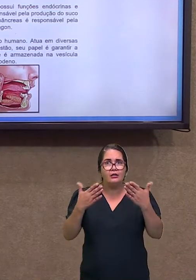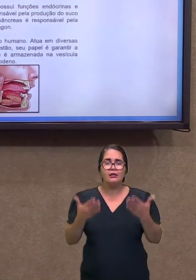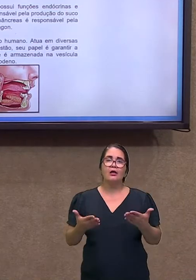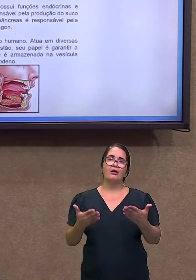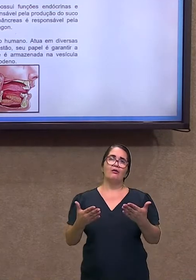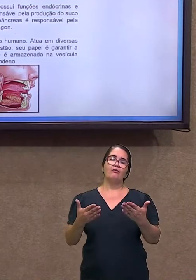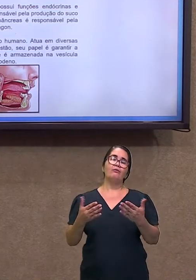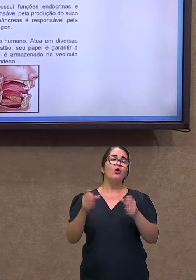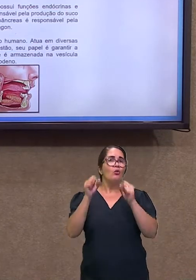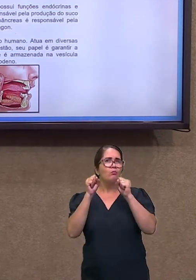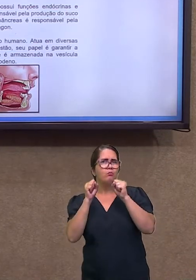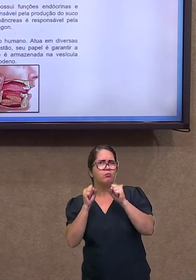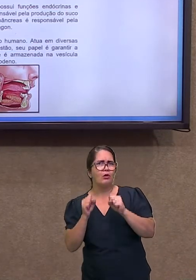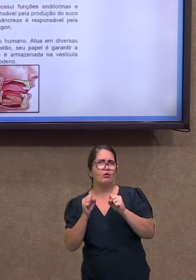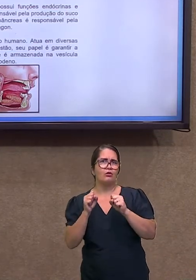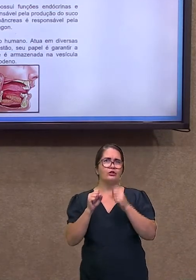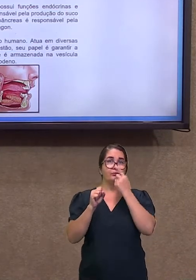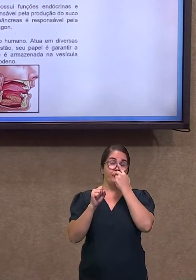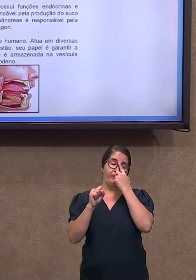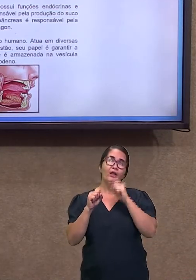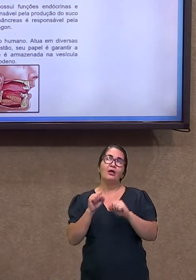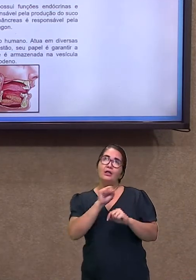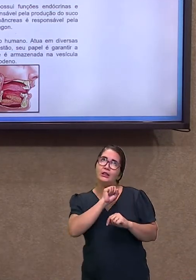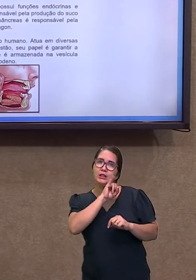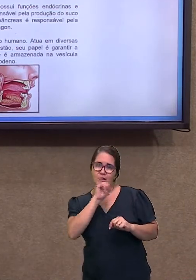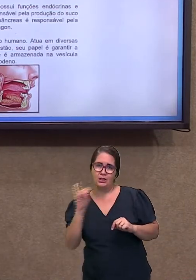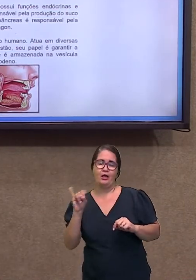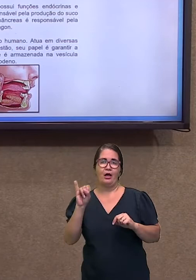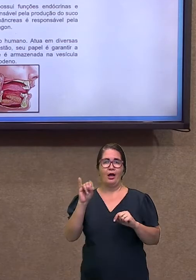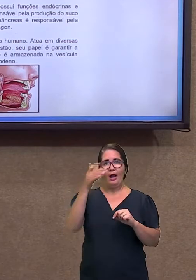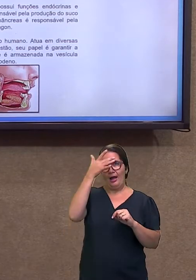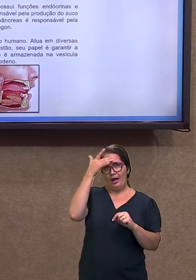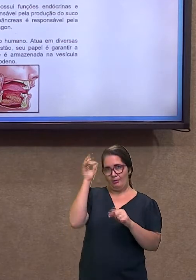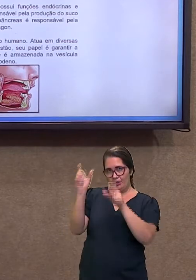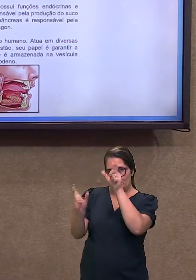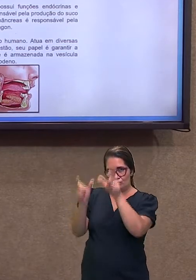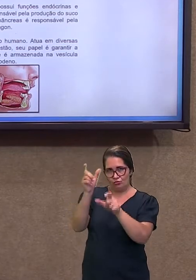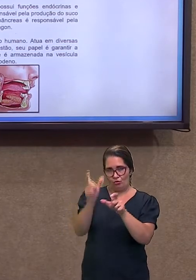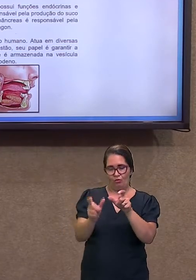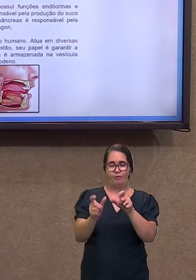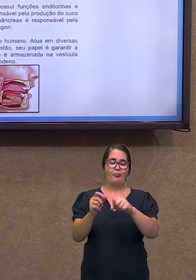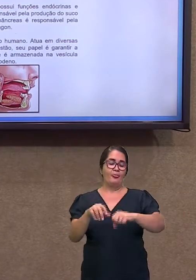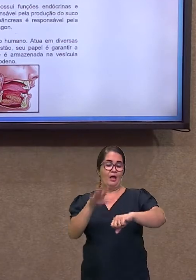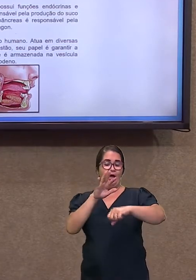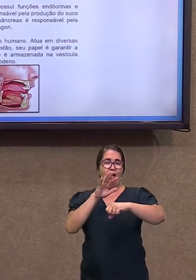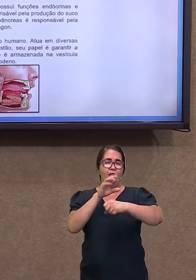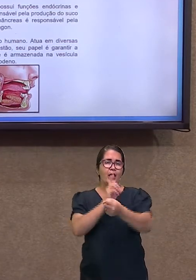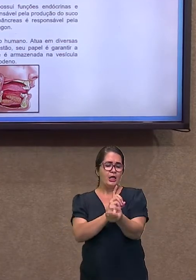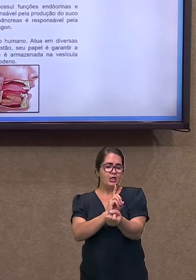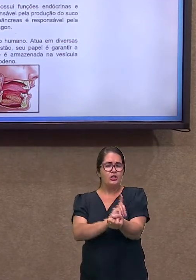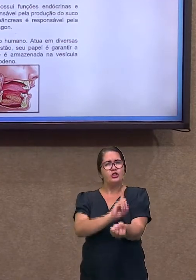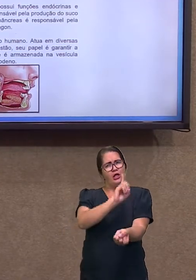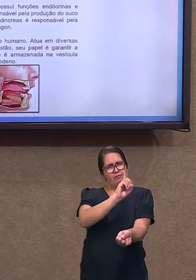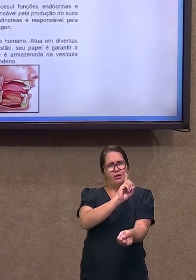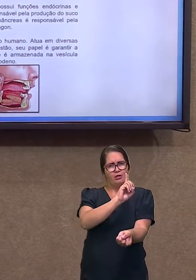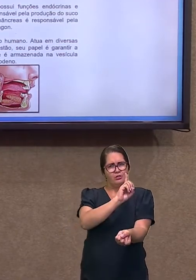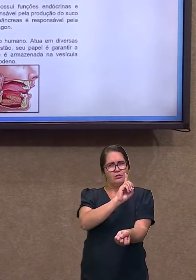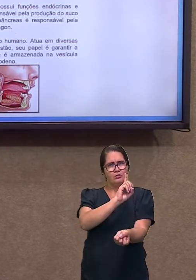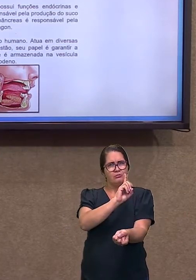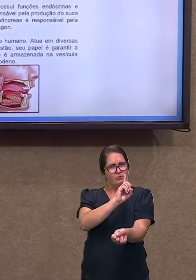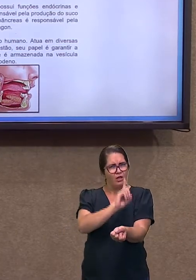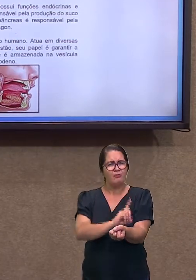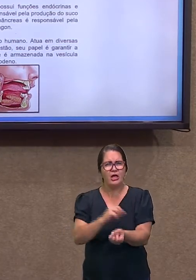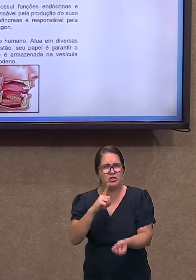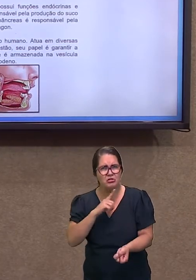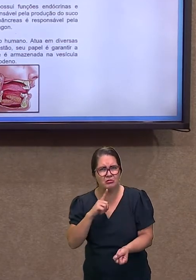equilibrado. Por exemplo, se a pessoa tem o diabetes, a gente fala assim, a pessoa faz uso da insulina. Aí você fala, mas